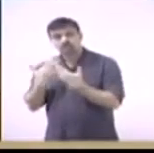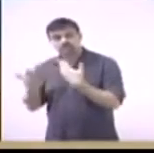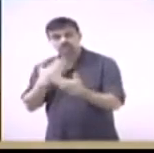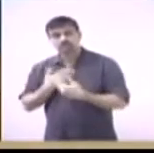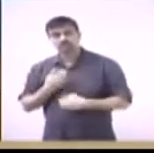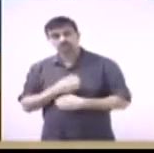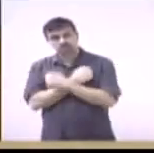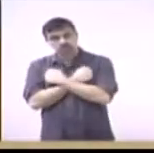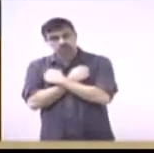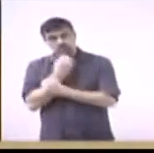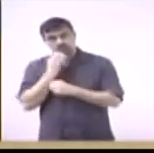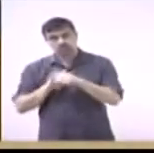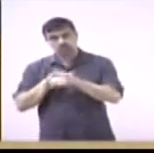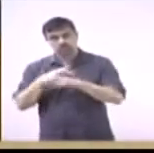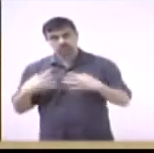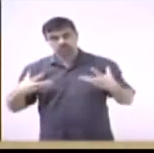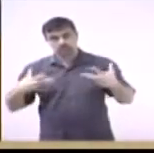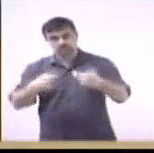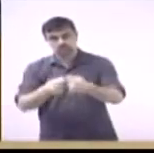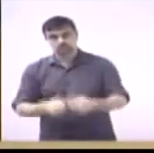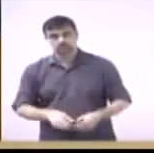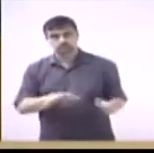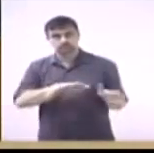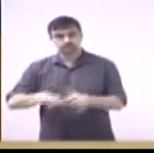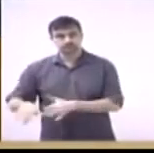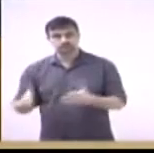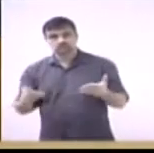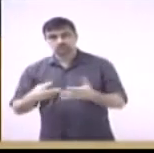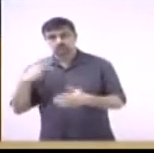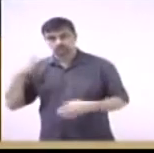todos. Com a palavra, o vereador Flavinho Xavier.